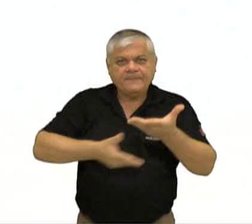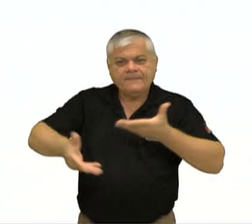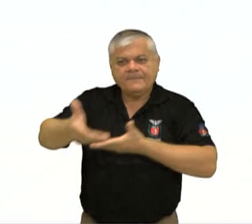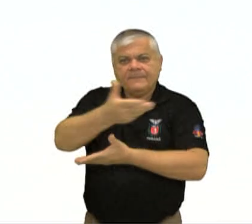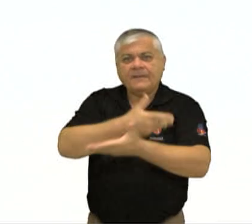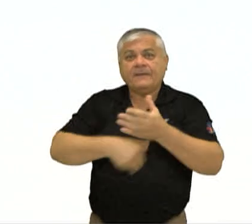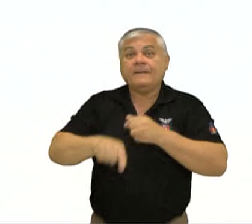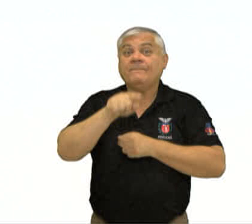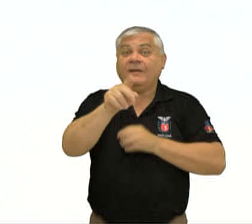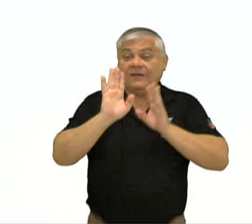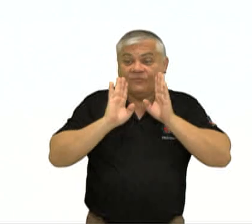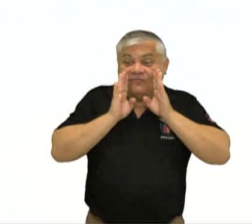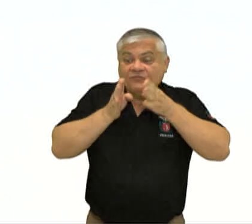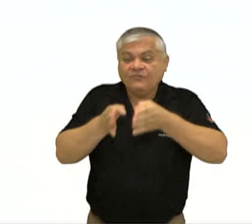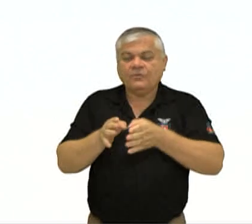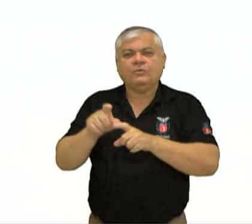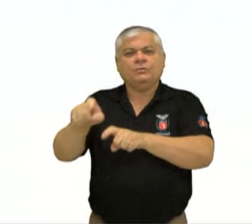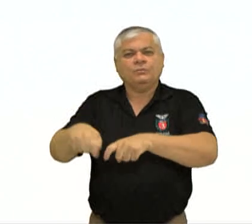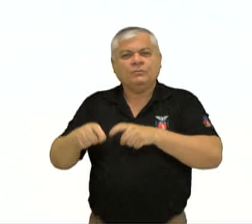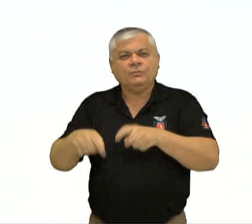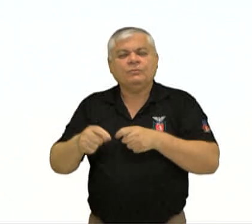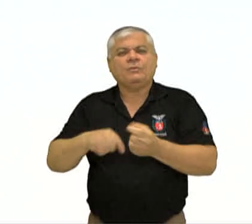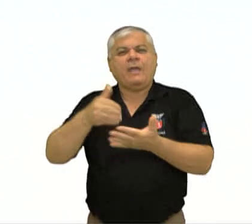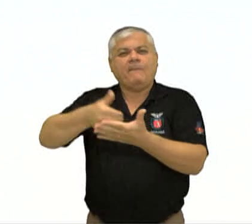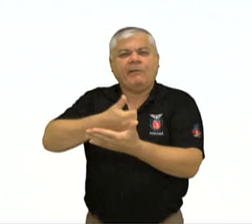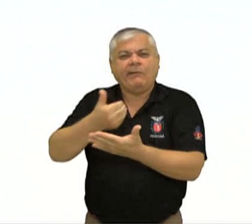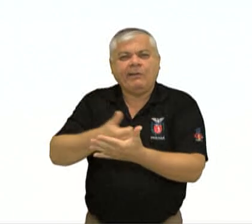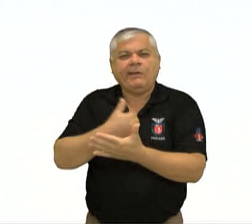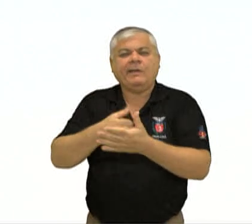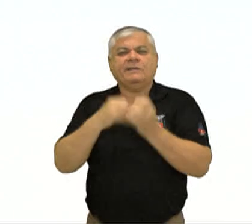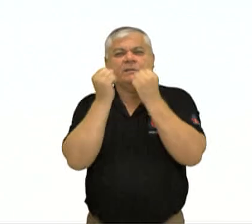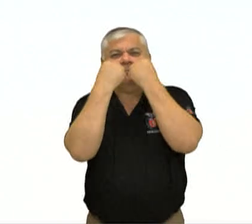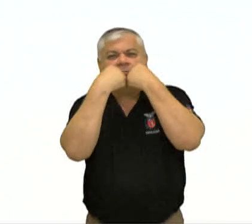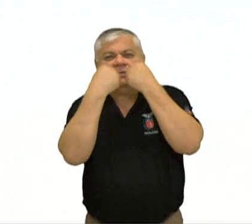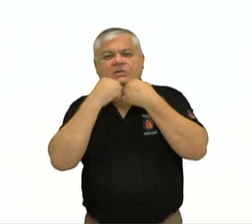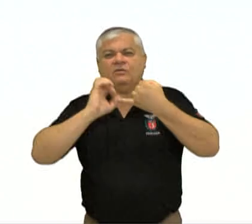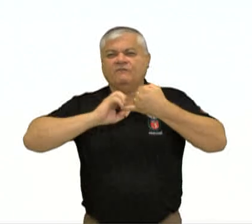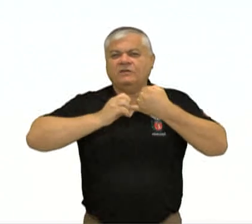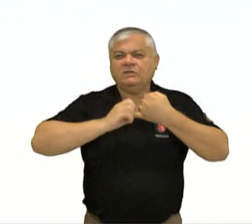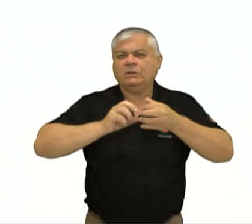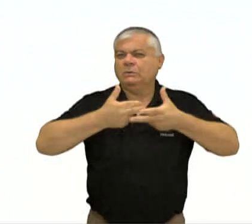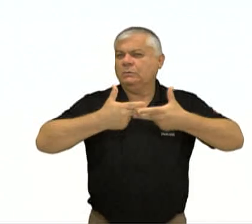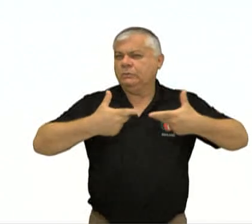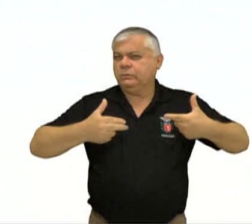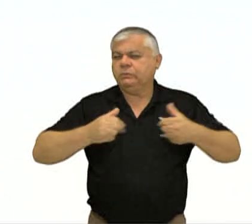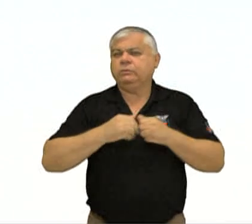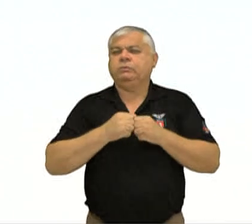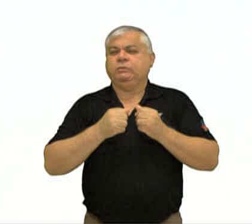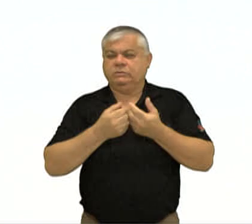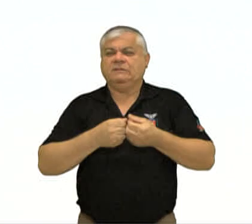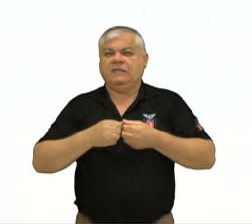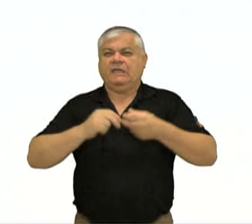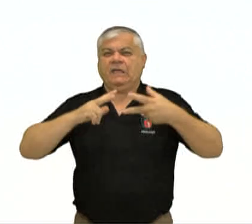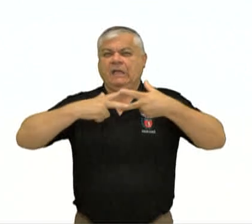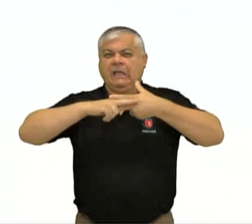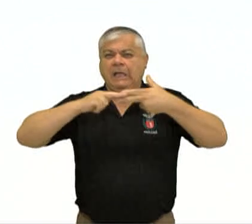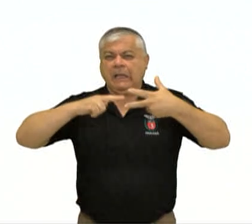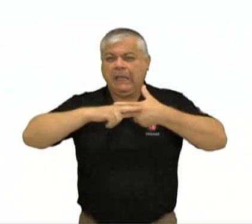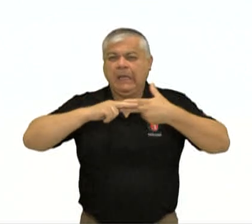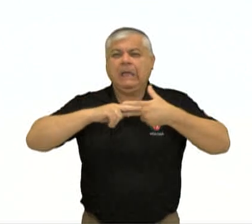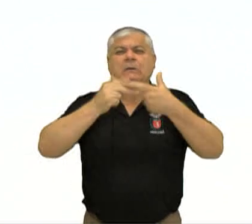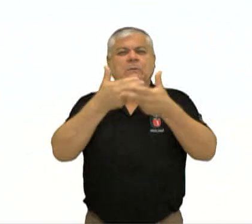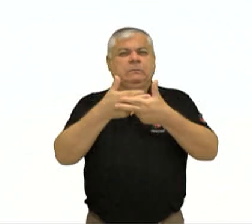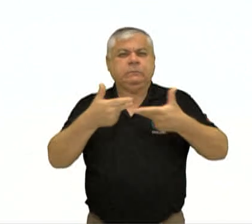na agricultura, abacate, milho, feijão, né, que eram produzidos aqui, o cacau, né, e construíram